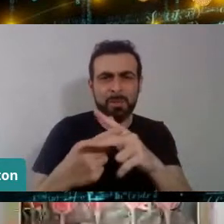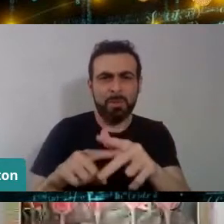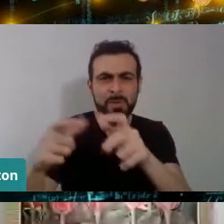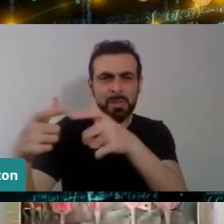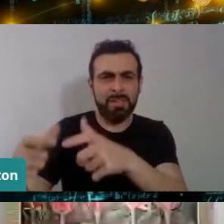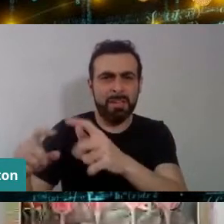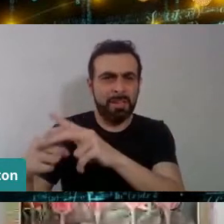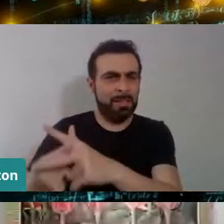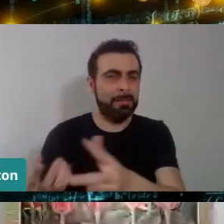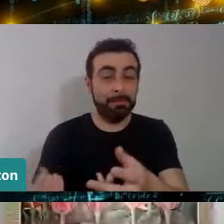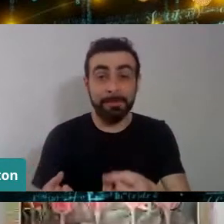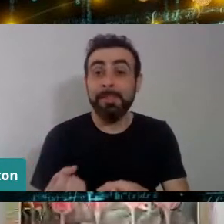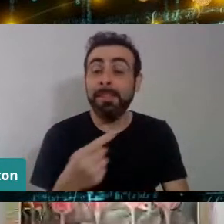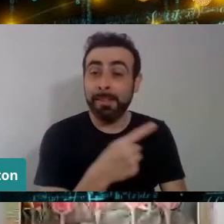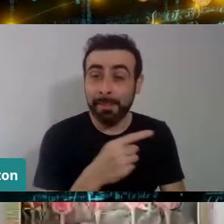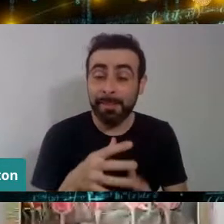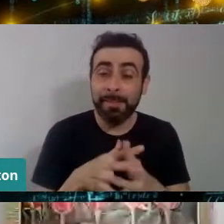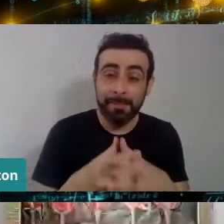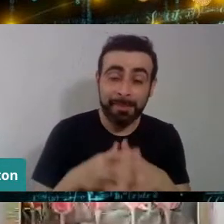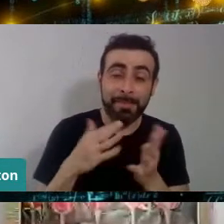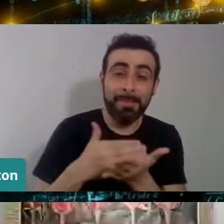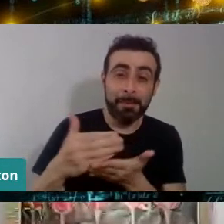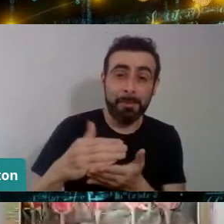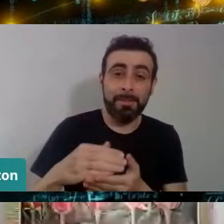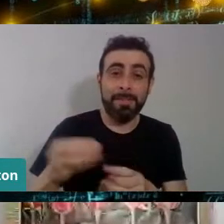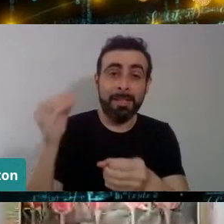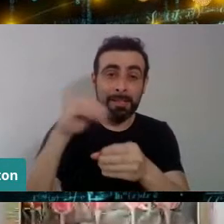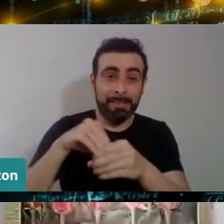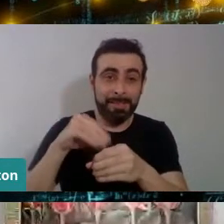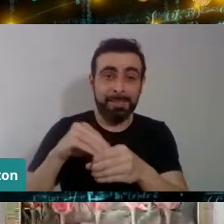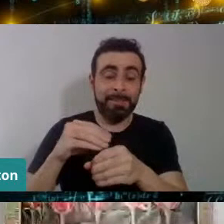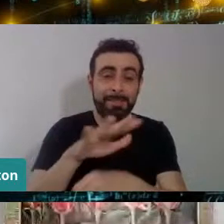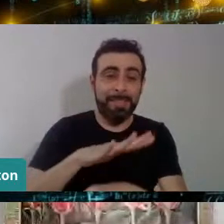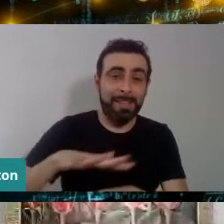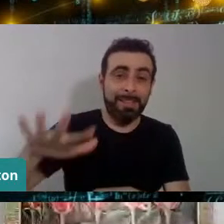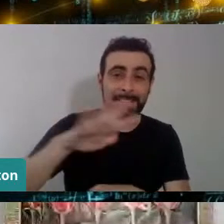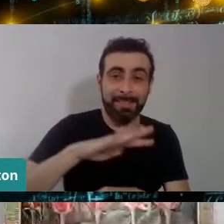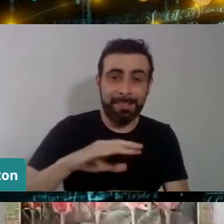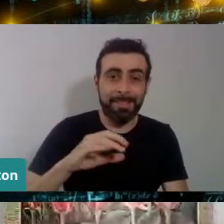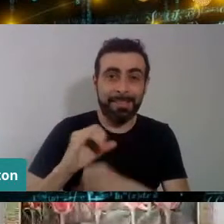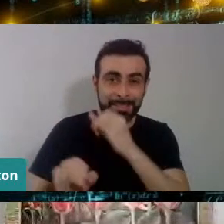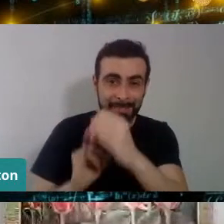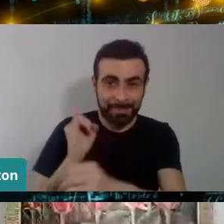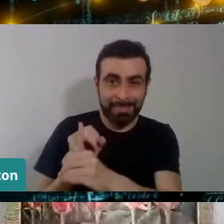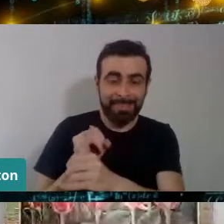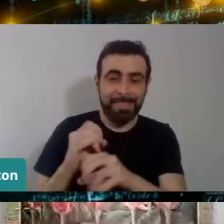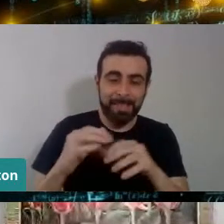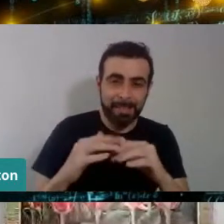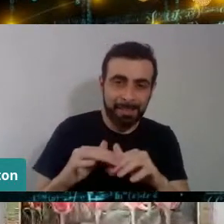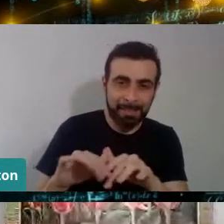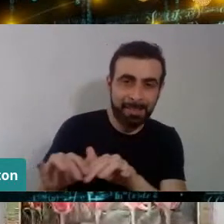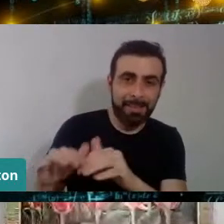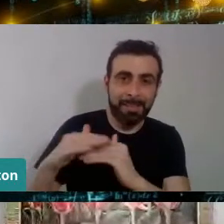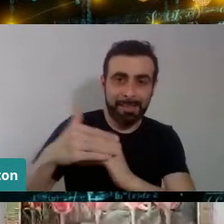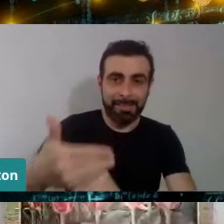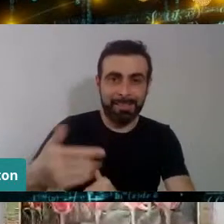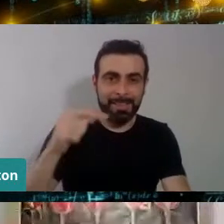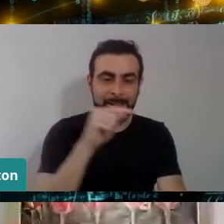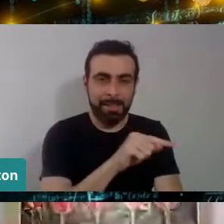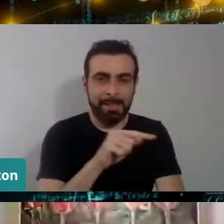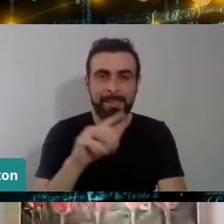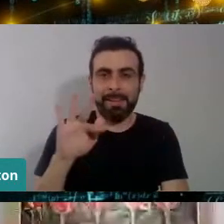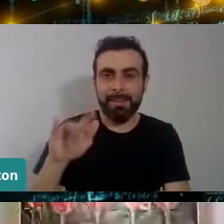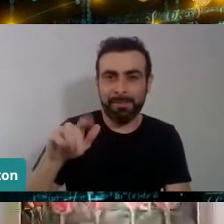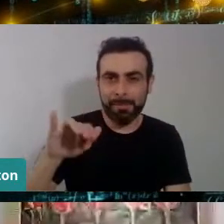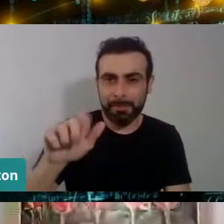Aí começou, né? É aí que começou, né, na Fafisa, a área da informática, o tempo da informática, né, lá na Fafisa. Verdade,